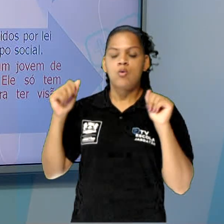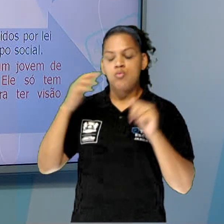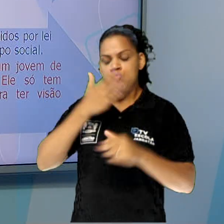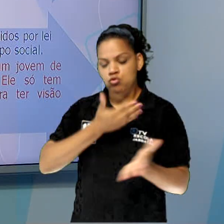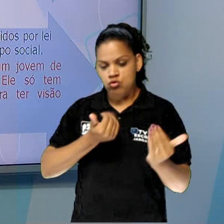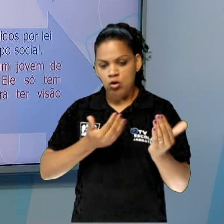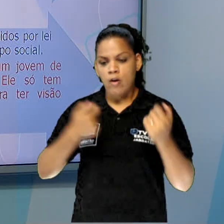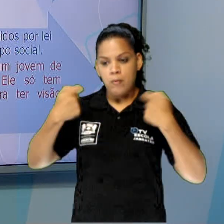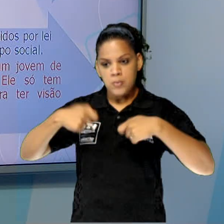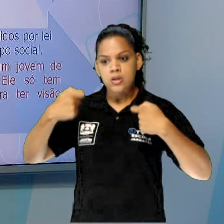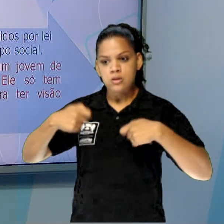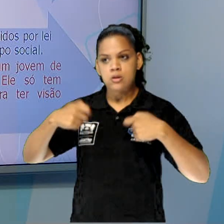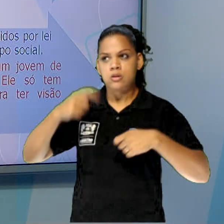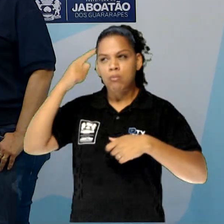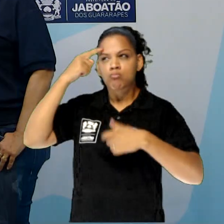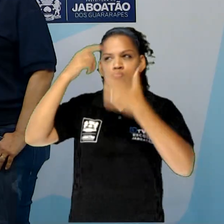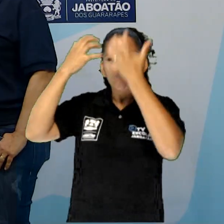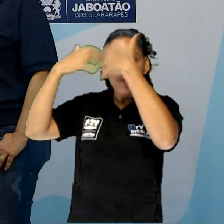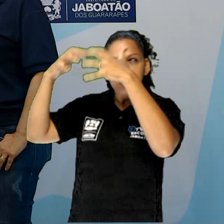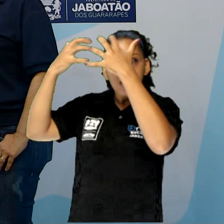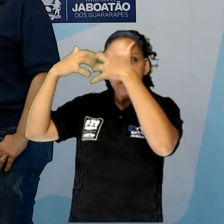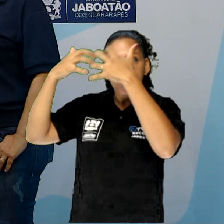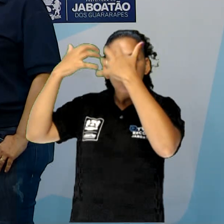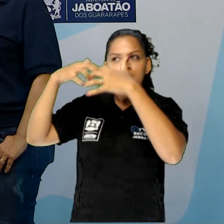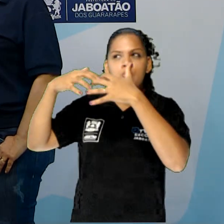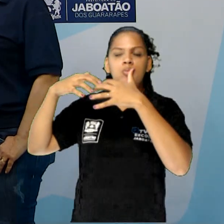ter visão crítica.